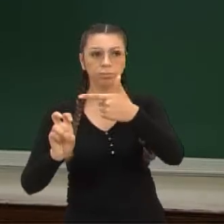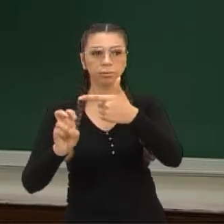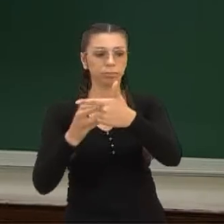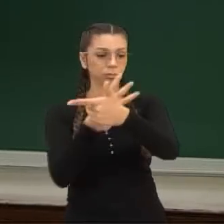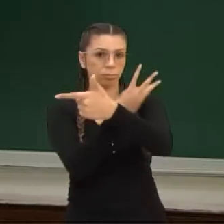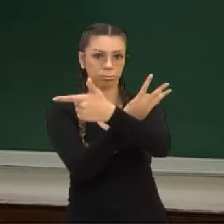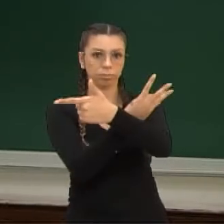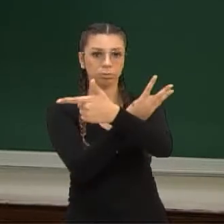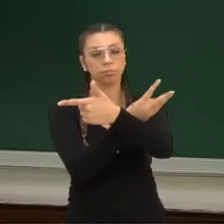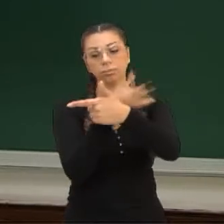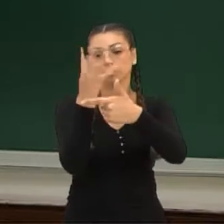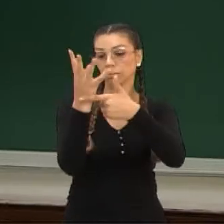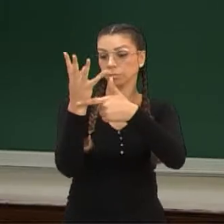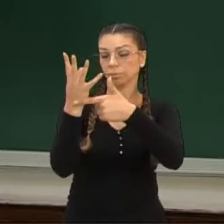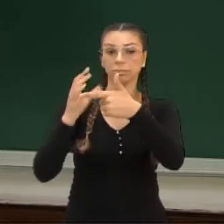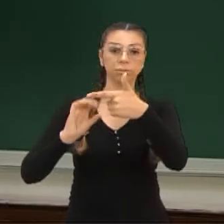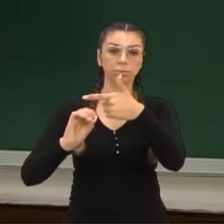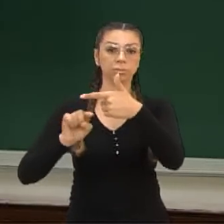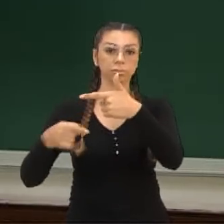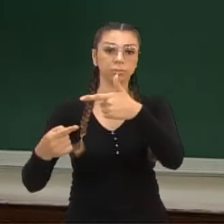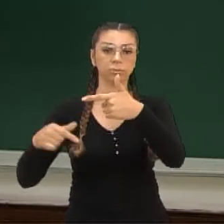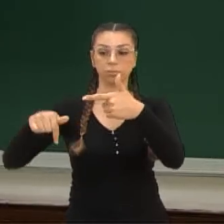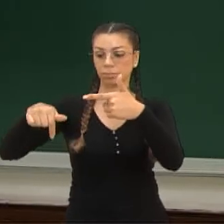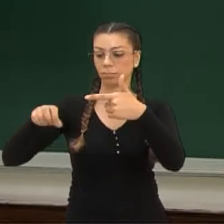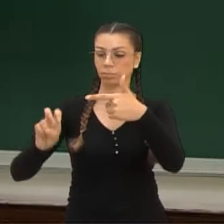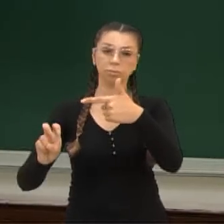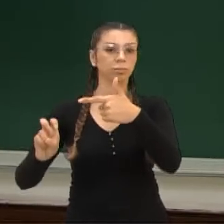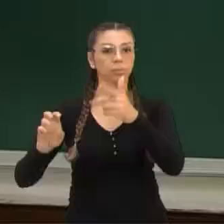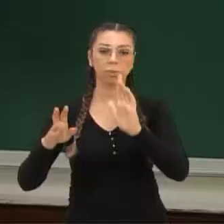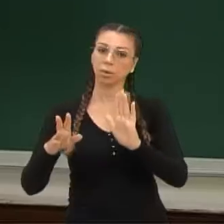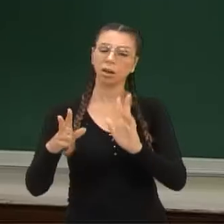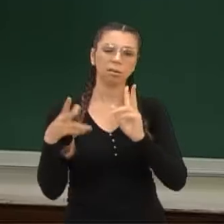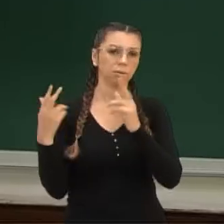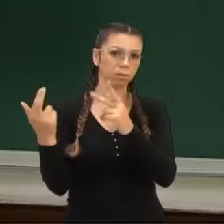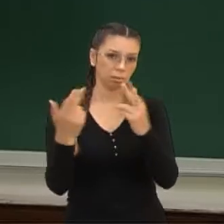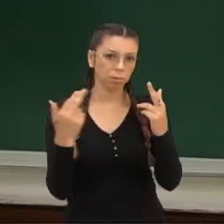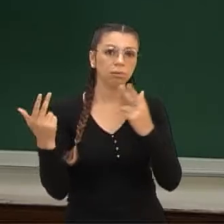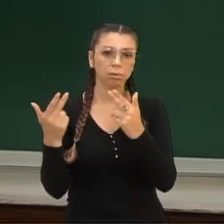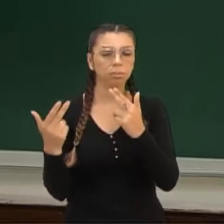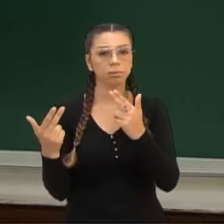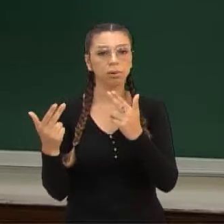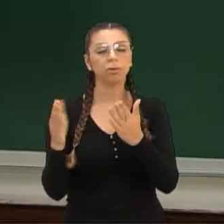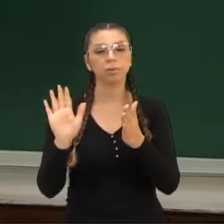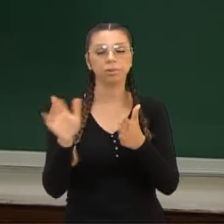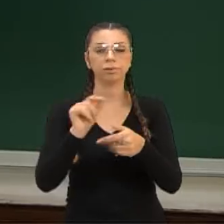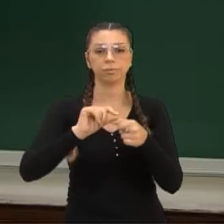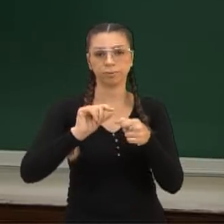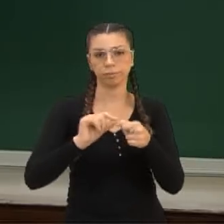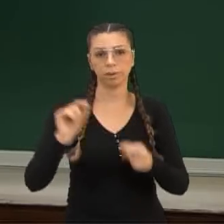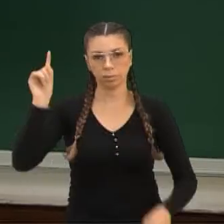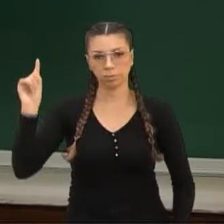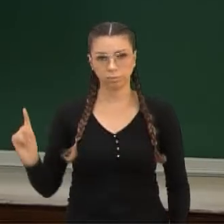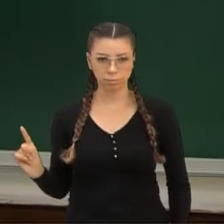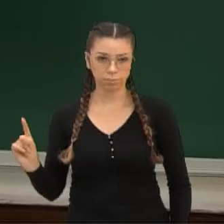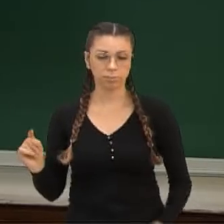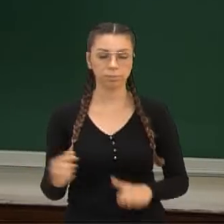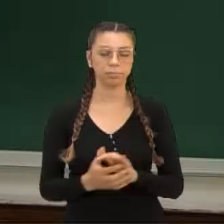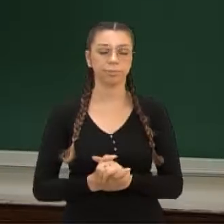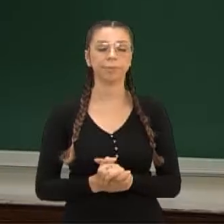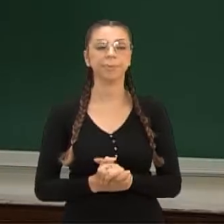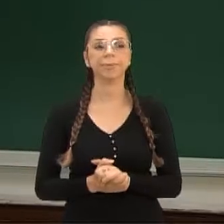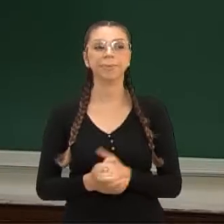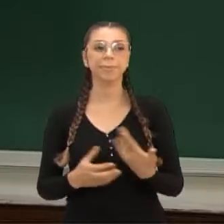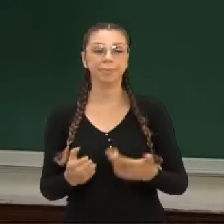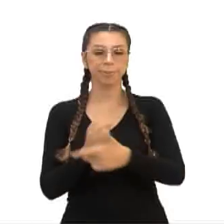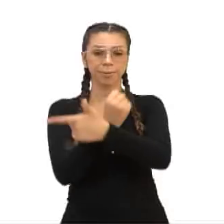E 3 dividido por 4, 0,75. Tá igual as contas que a gente conferiu ali no quadro, que a gente fez no quadro, não tá? 8